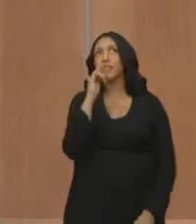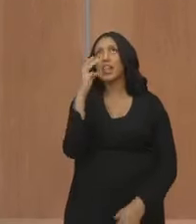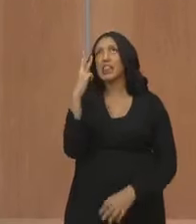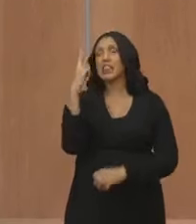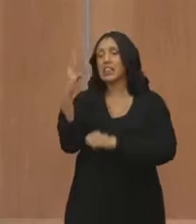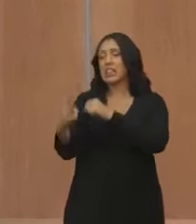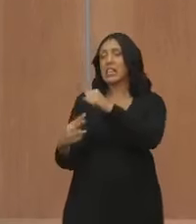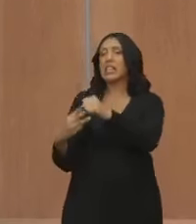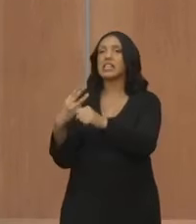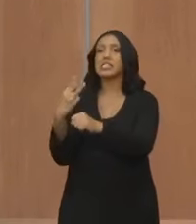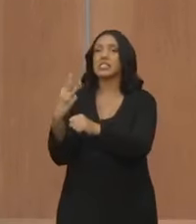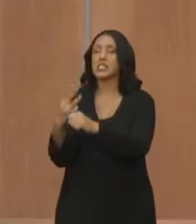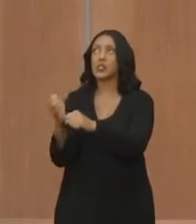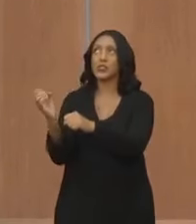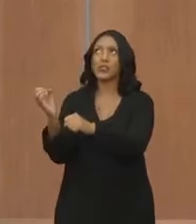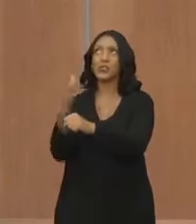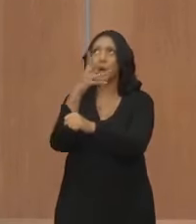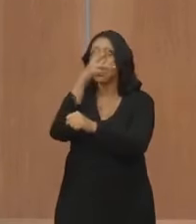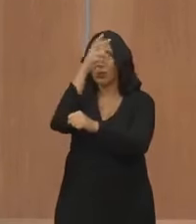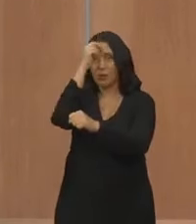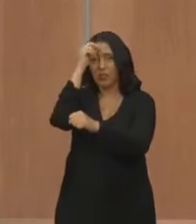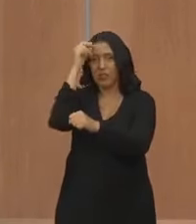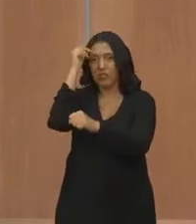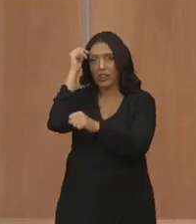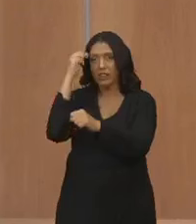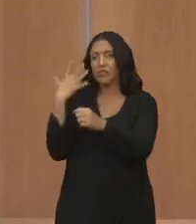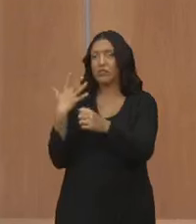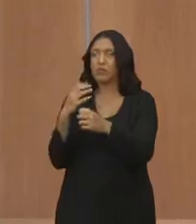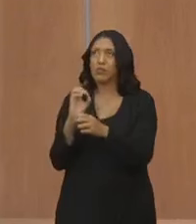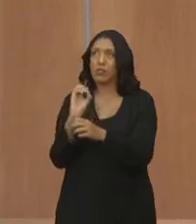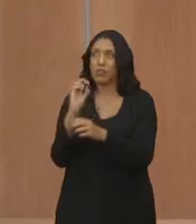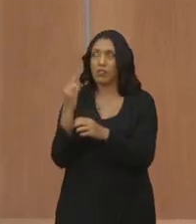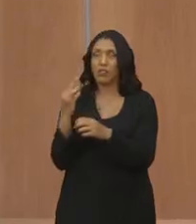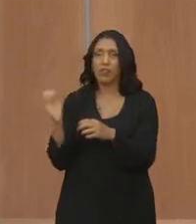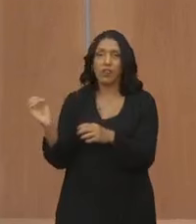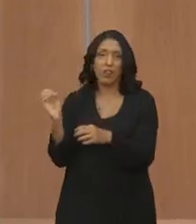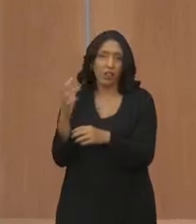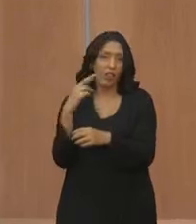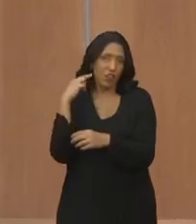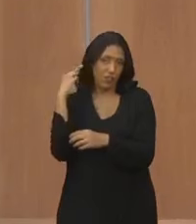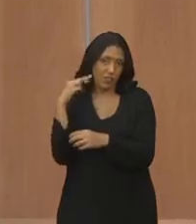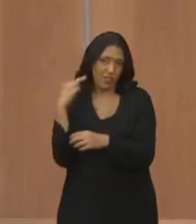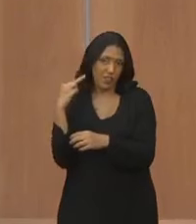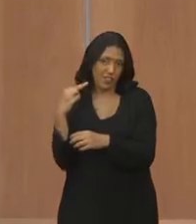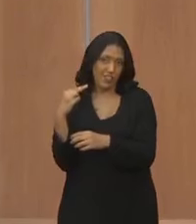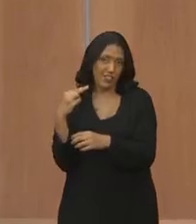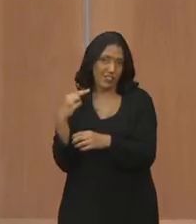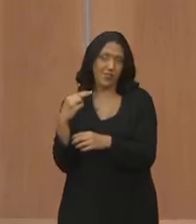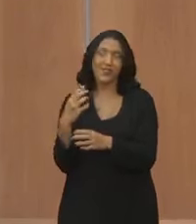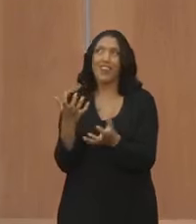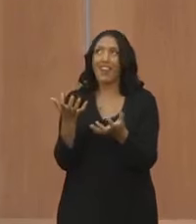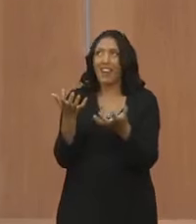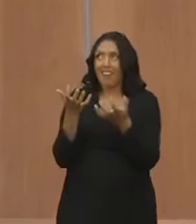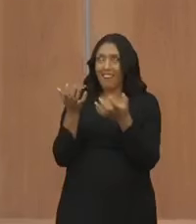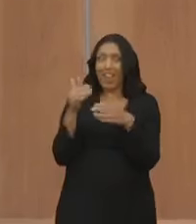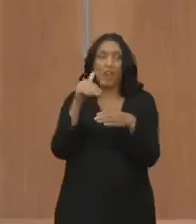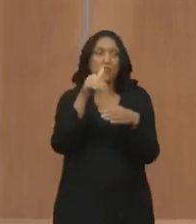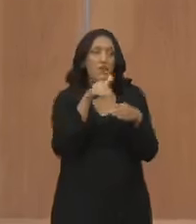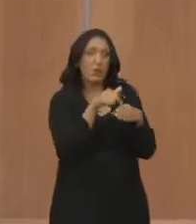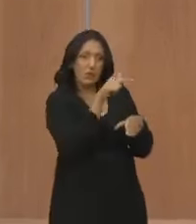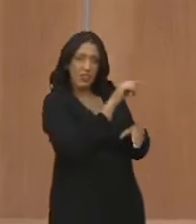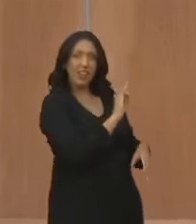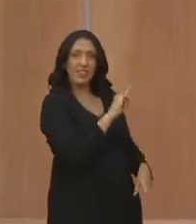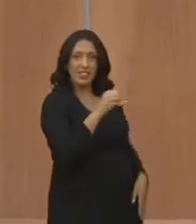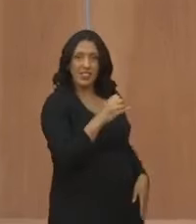de ir no Veranejal pedir voto se nada acontecer durante esse primeiro mandato do nosso prefeito Celso Florencio. E esse compromisso